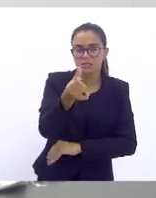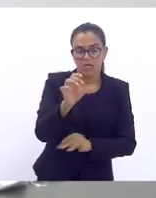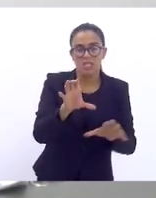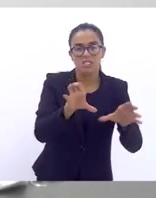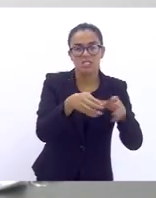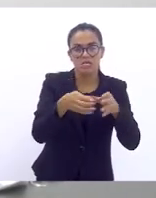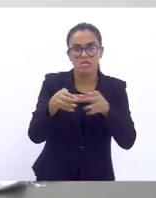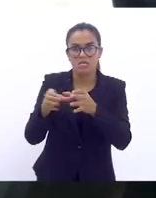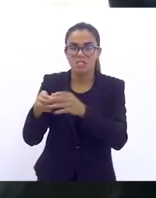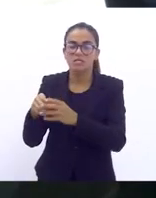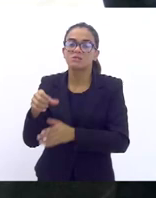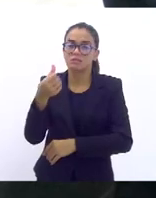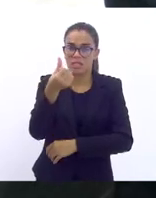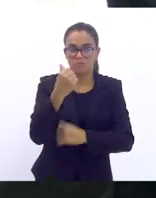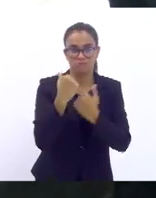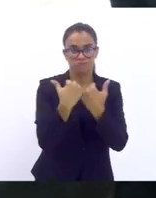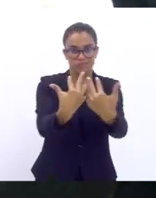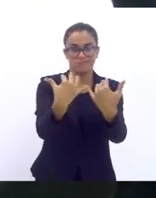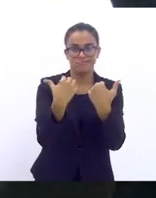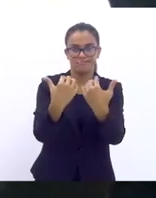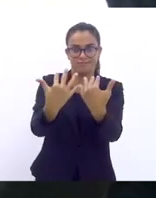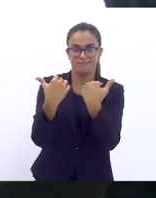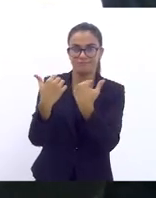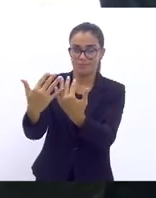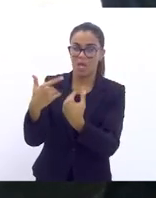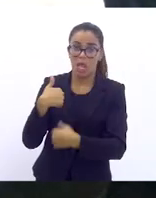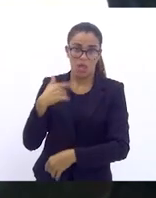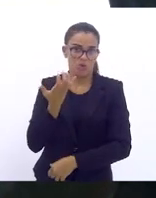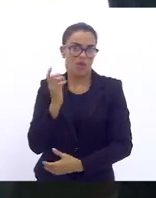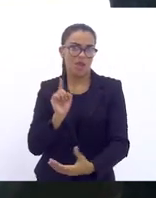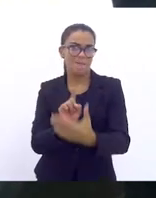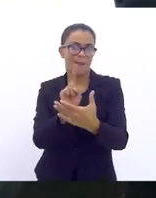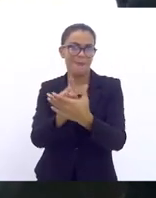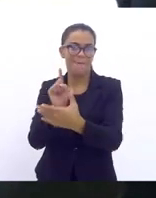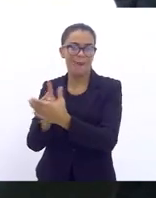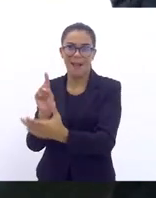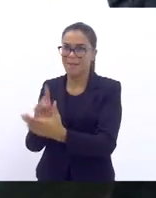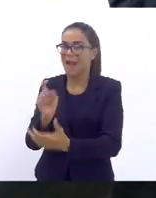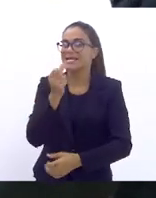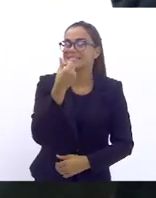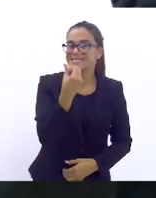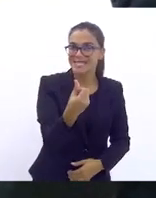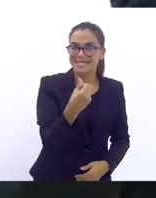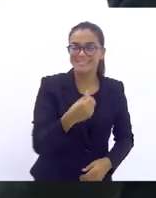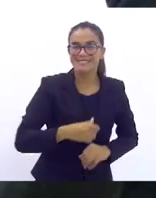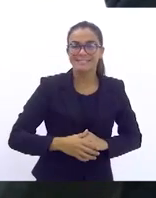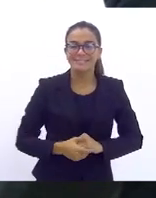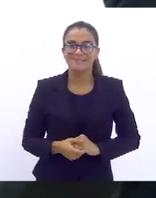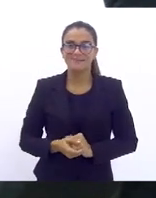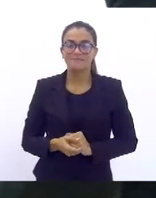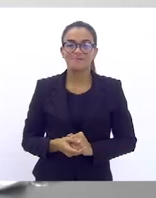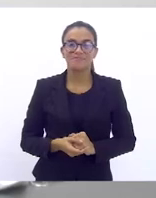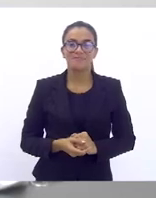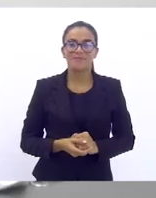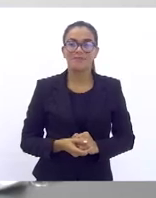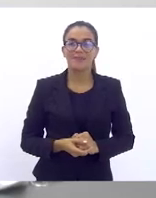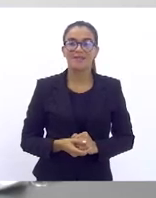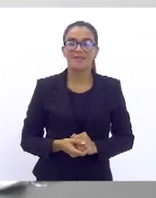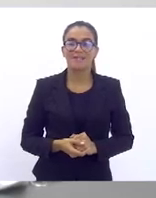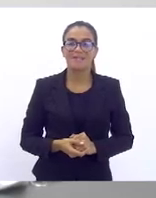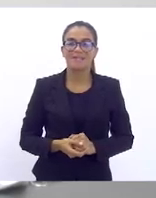seis audiências públicas que eu pretendo estar presente em todas as seis então Queria só dizer que é